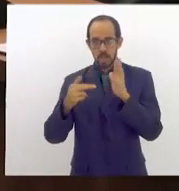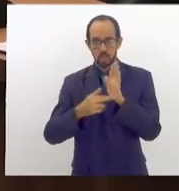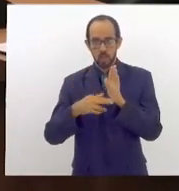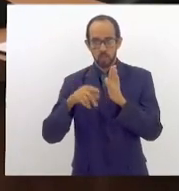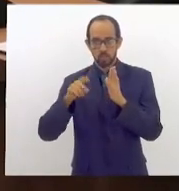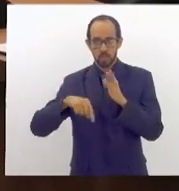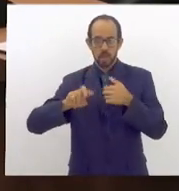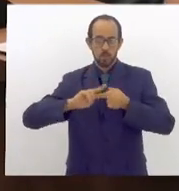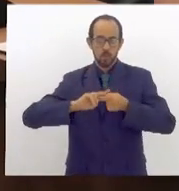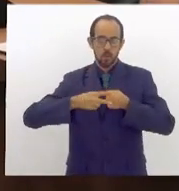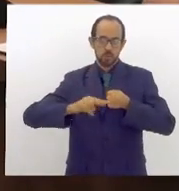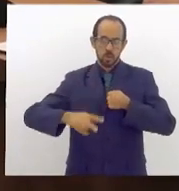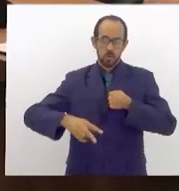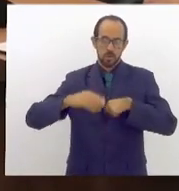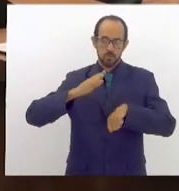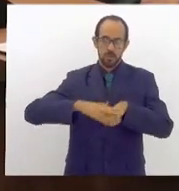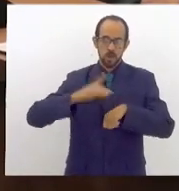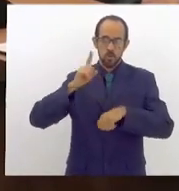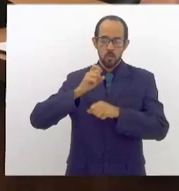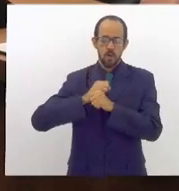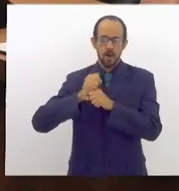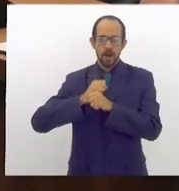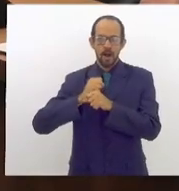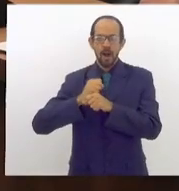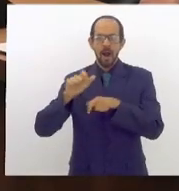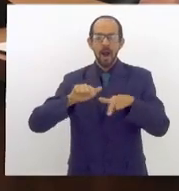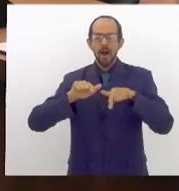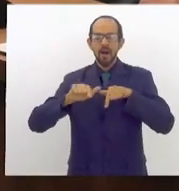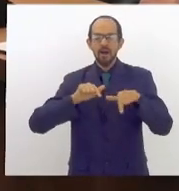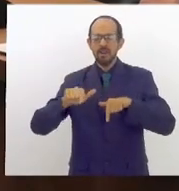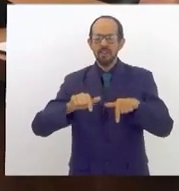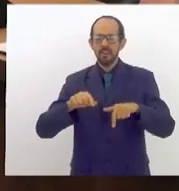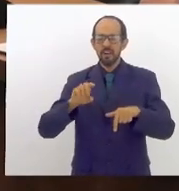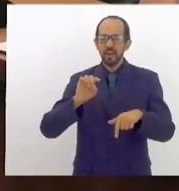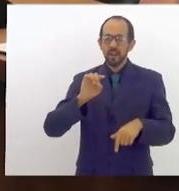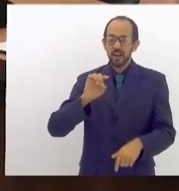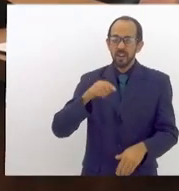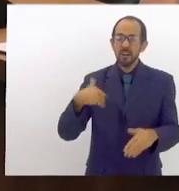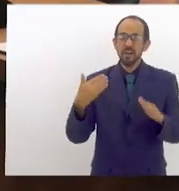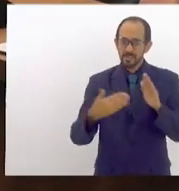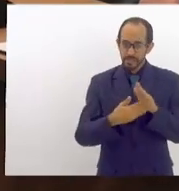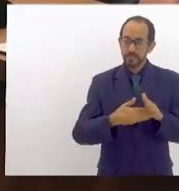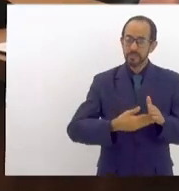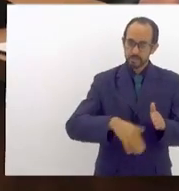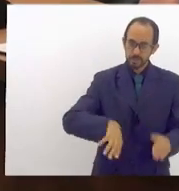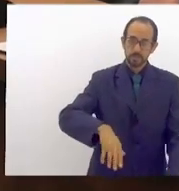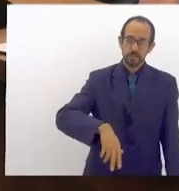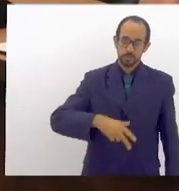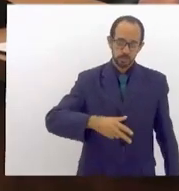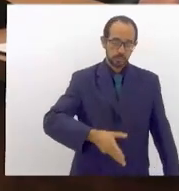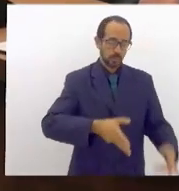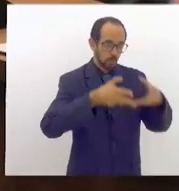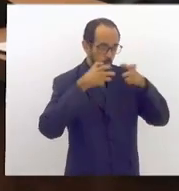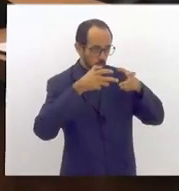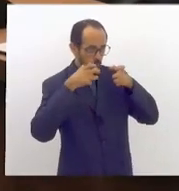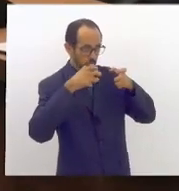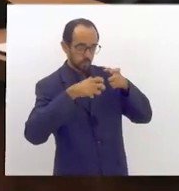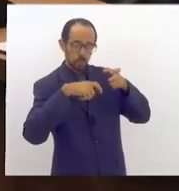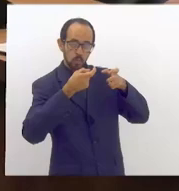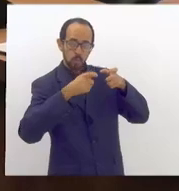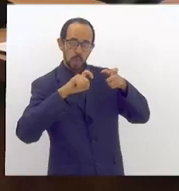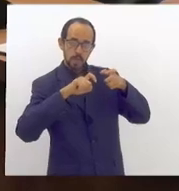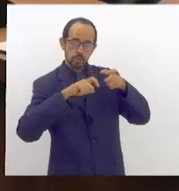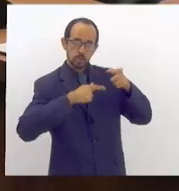mais de um ano que até convocar e ouvir o ex-governador Sérgio Cabral na época preso a gente fez